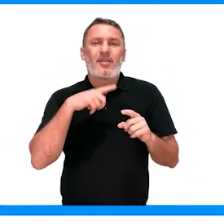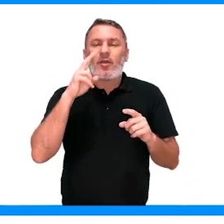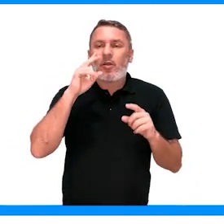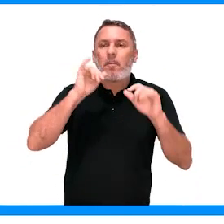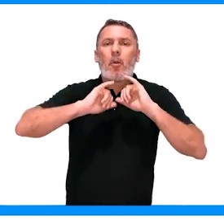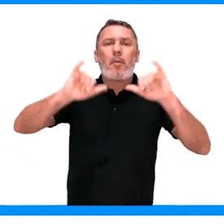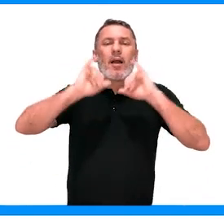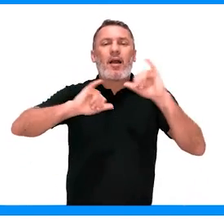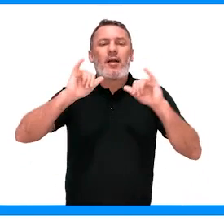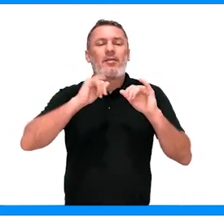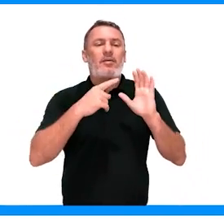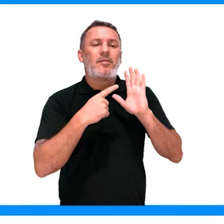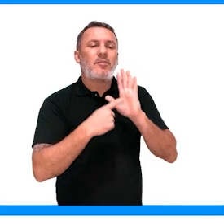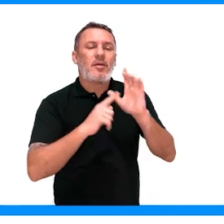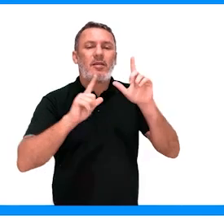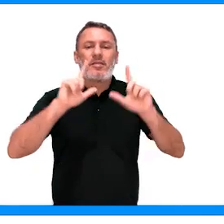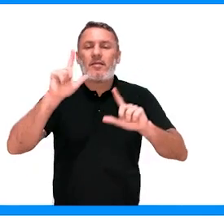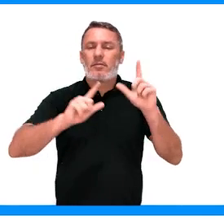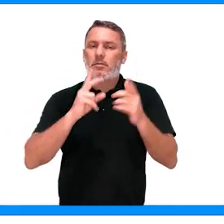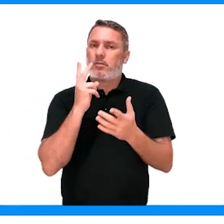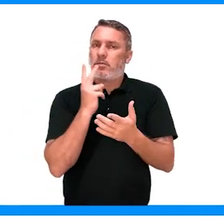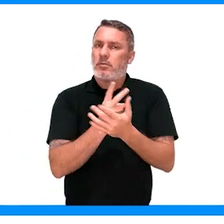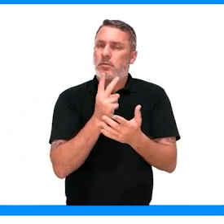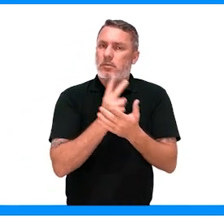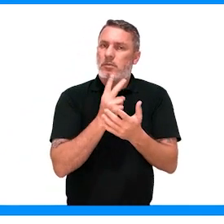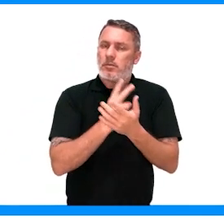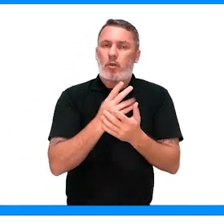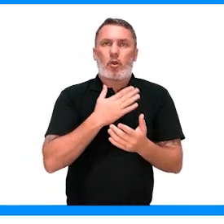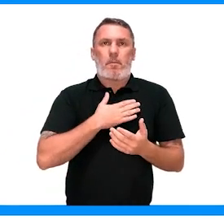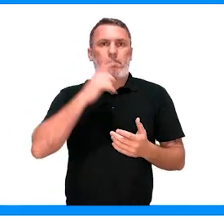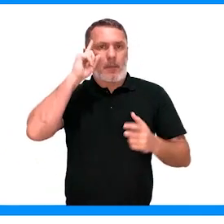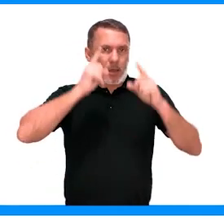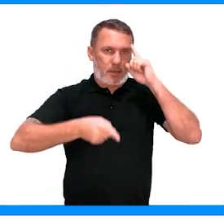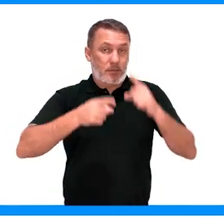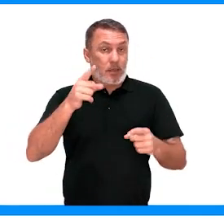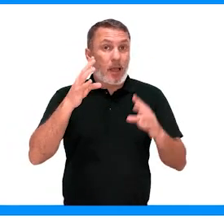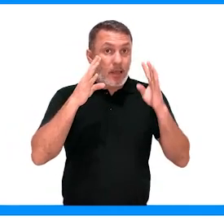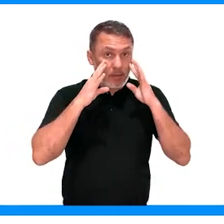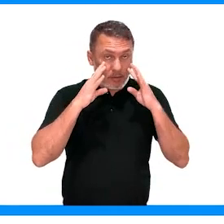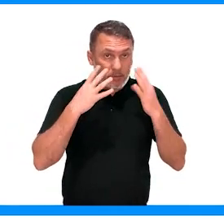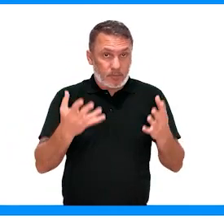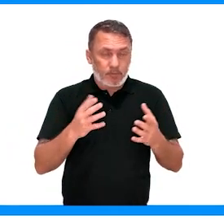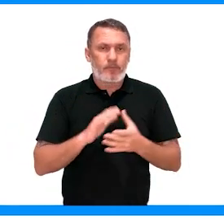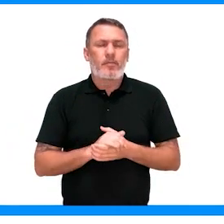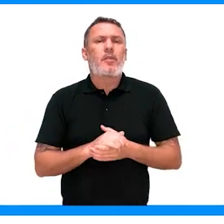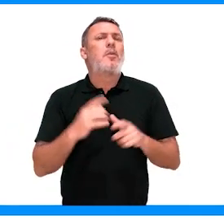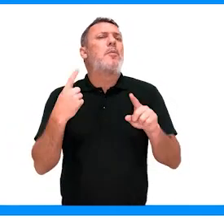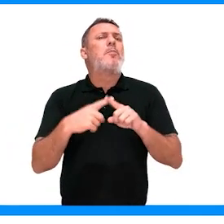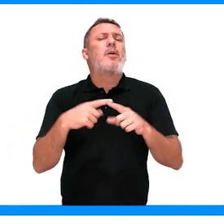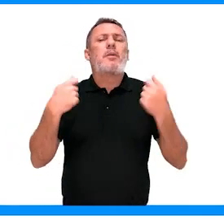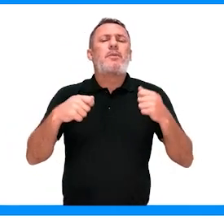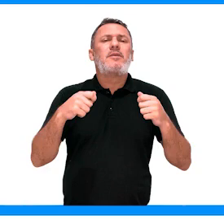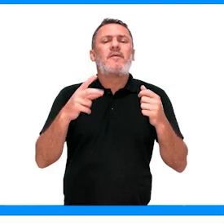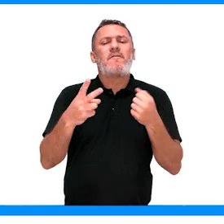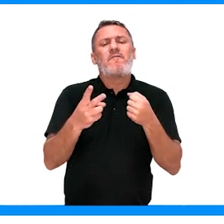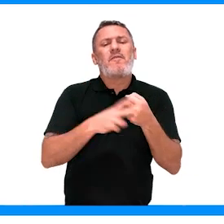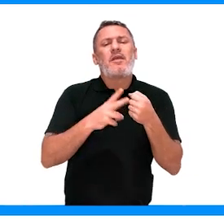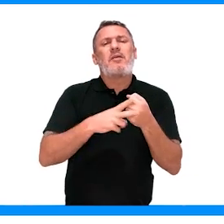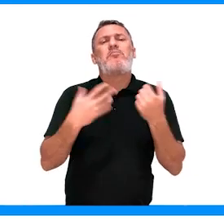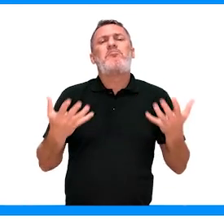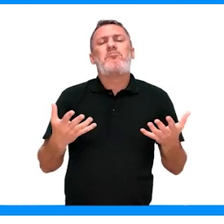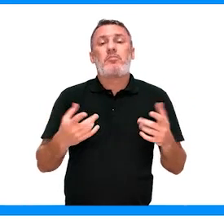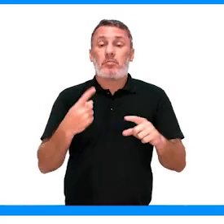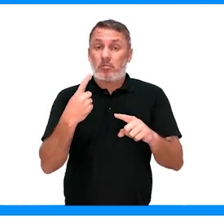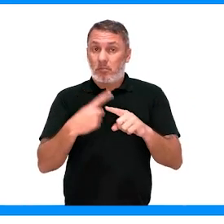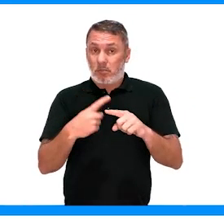vemos muito em propagandas, em publicidade, então precisamos ficar atentos a ele também. Por que nós precisamos trabalhar os verbos?